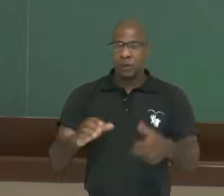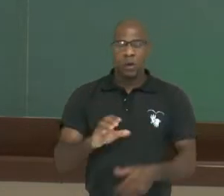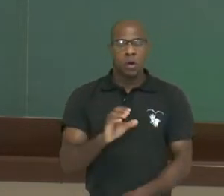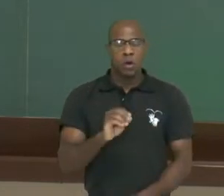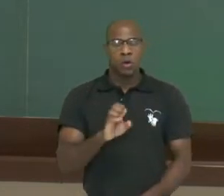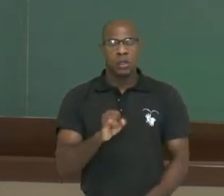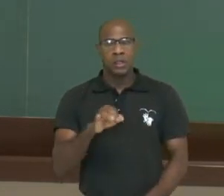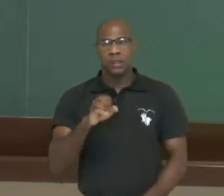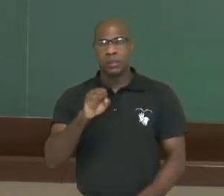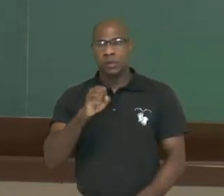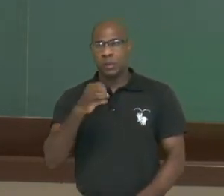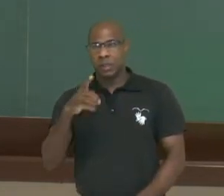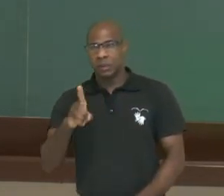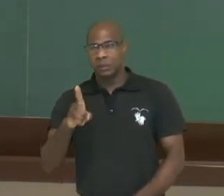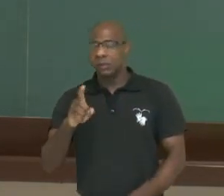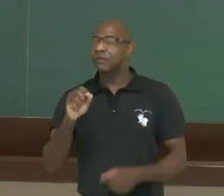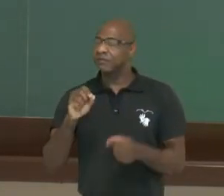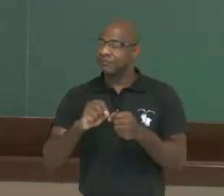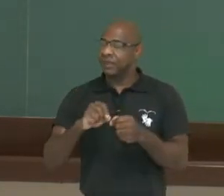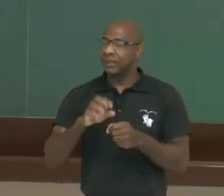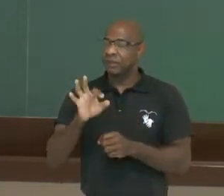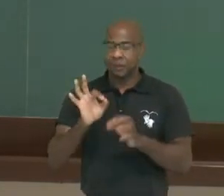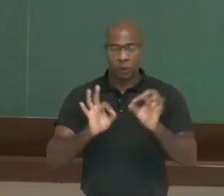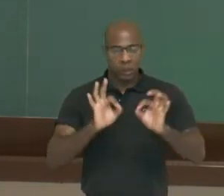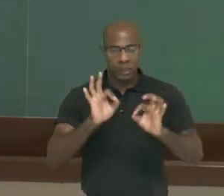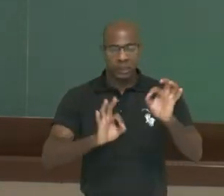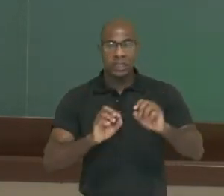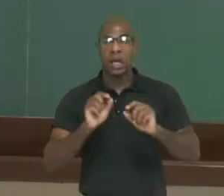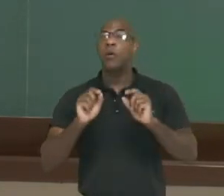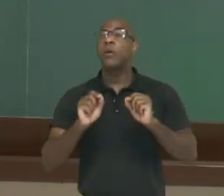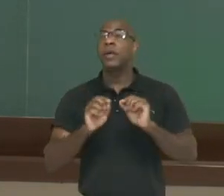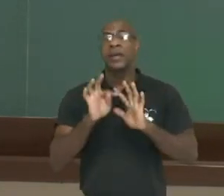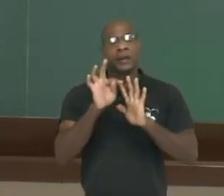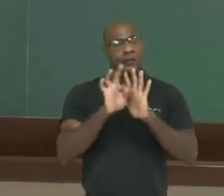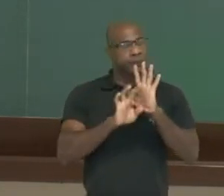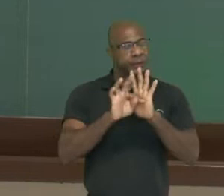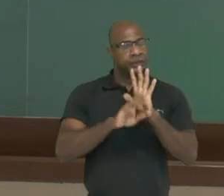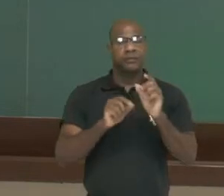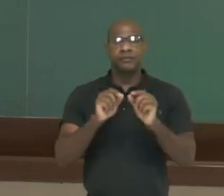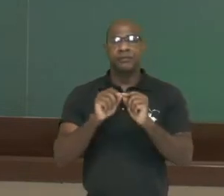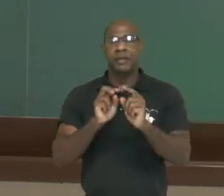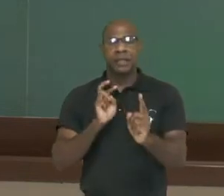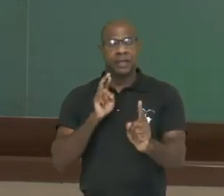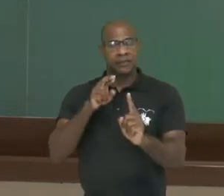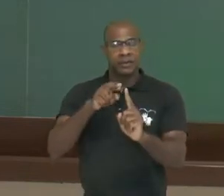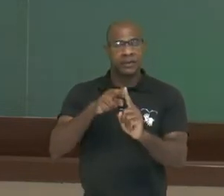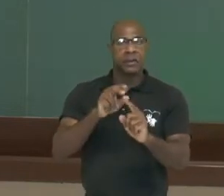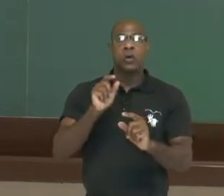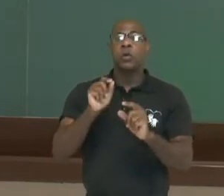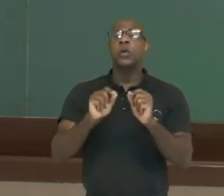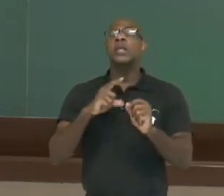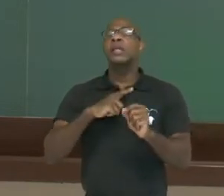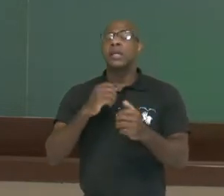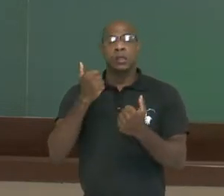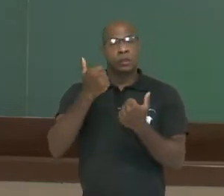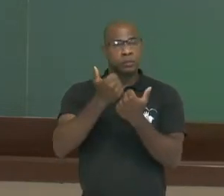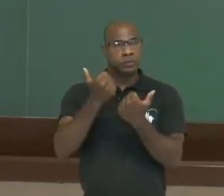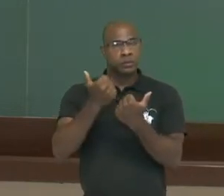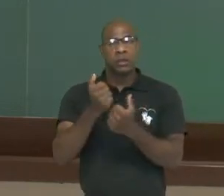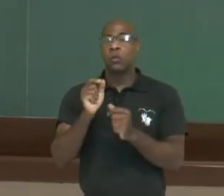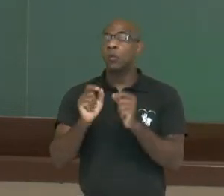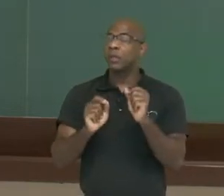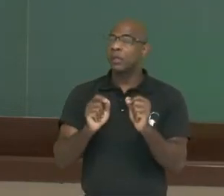que fazem isso. E é isso que a gente vai verificar aqui. Como que a gente faz as referências, o que está substituindo. Vamos